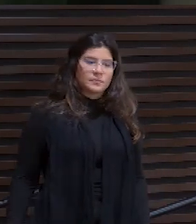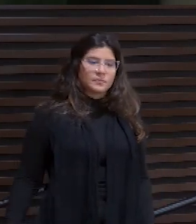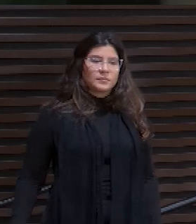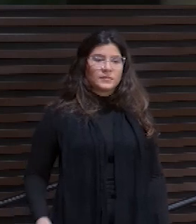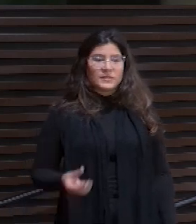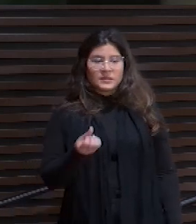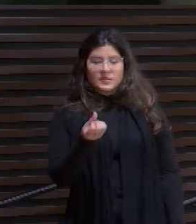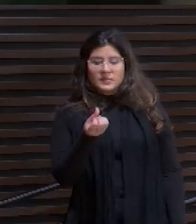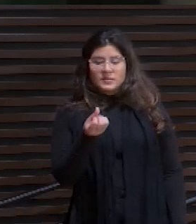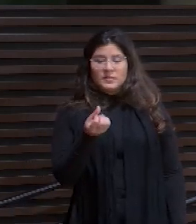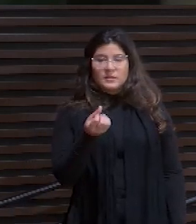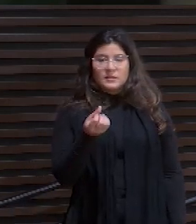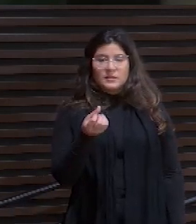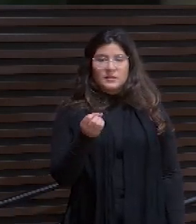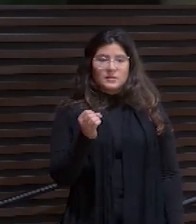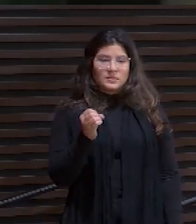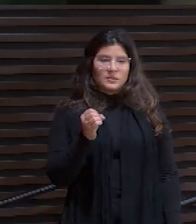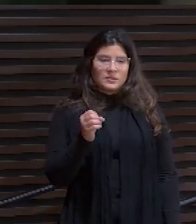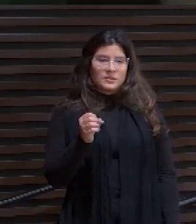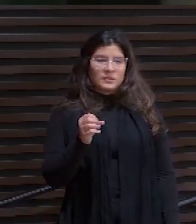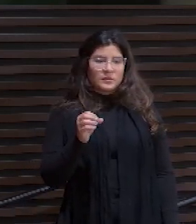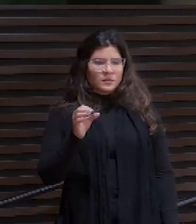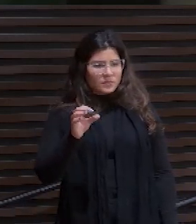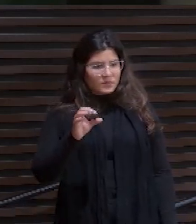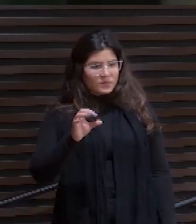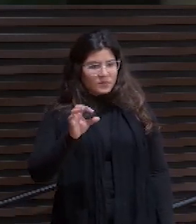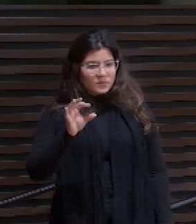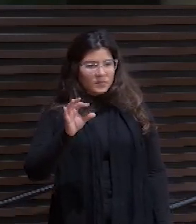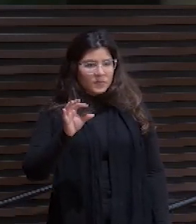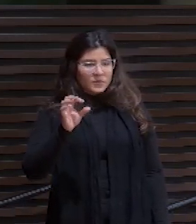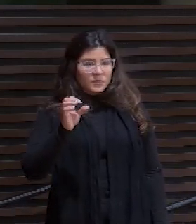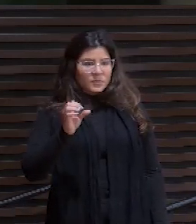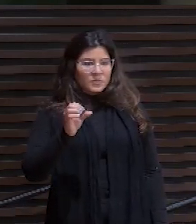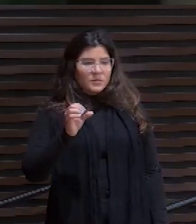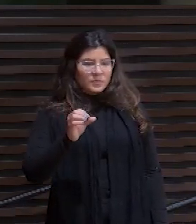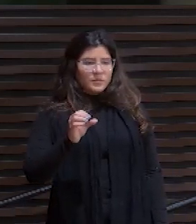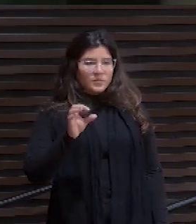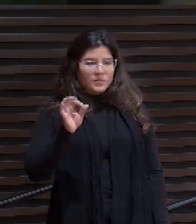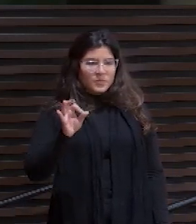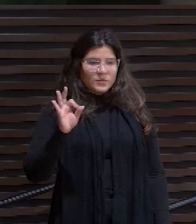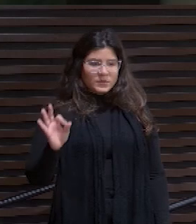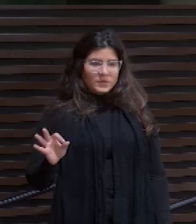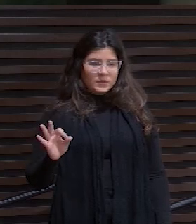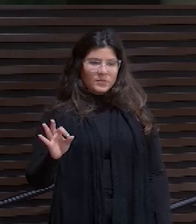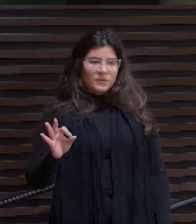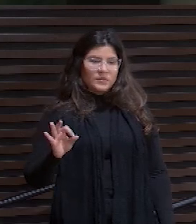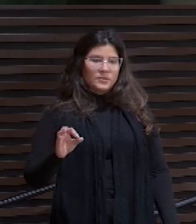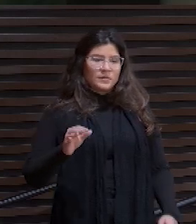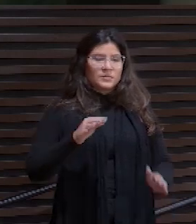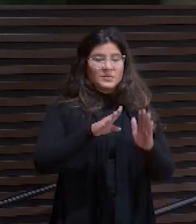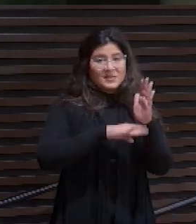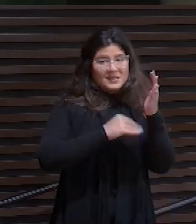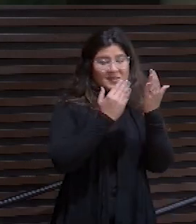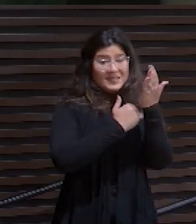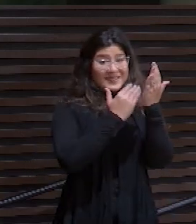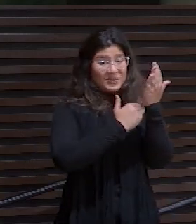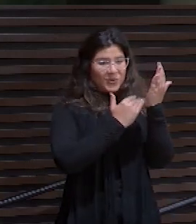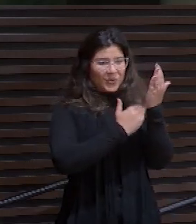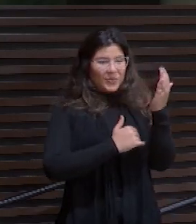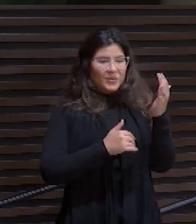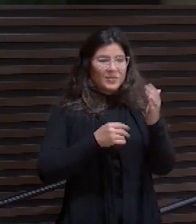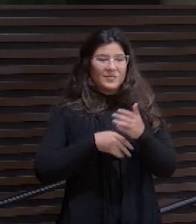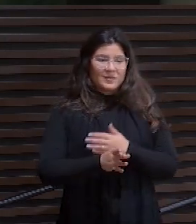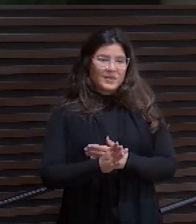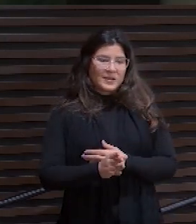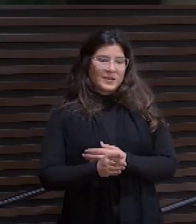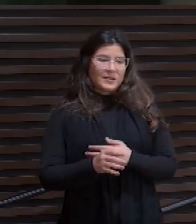desconto. Aí você vai lá, você, a sua esposa, vocês compram uma roupa nova, aí você pega a